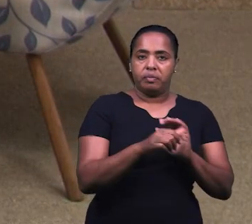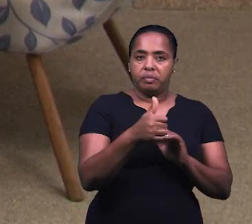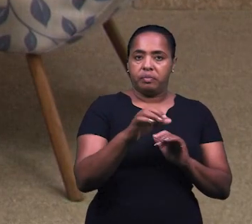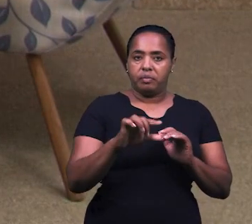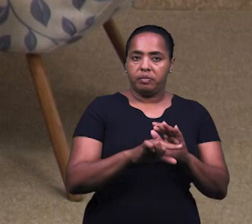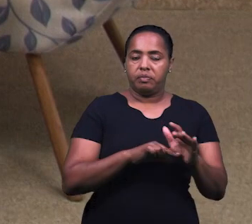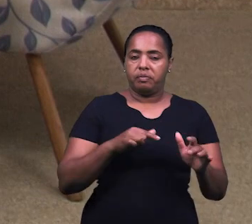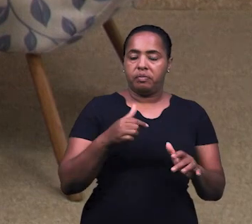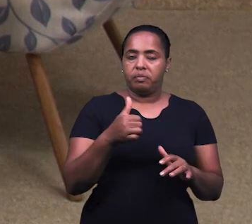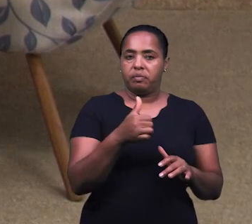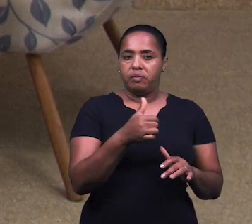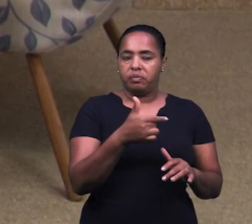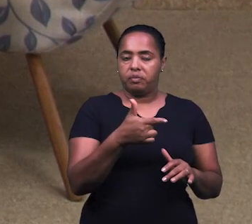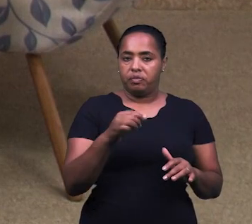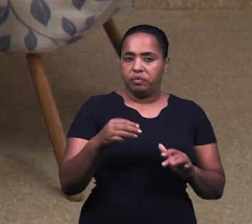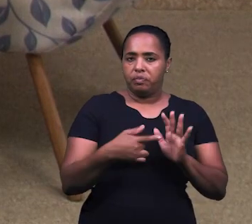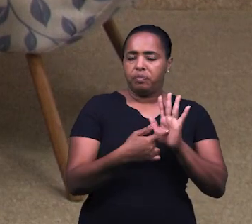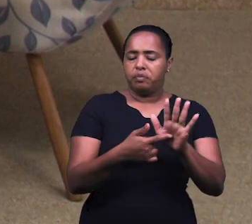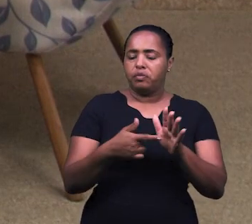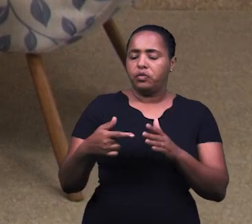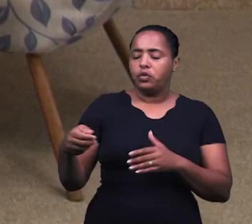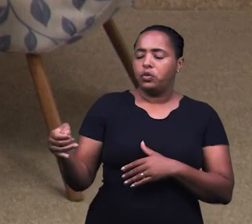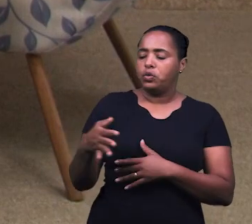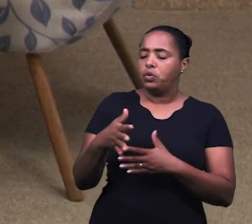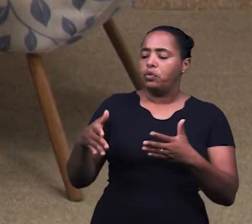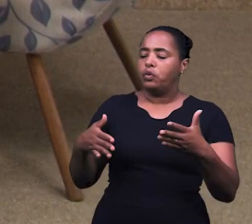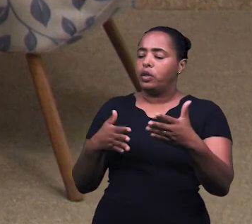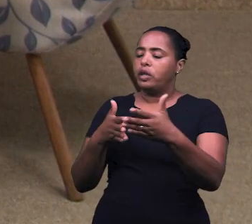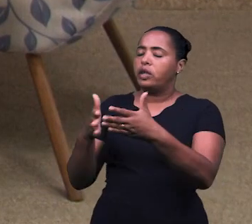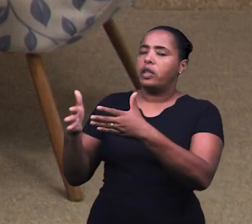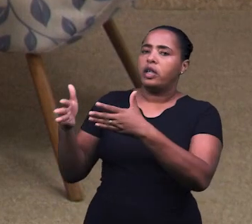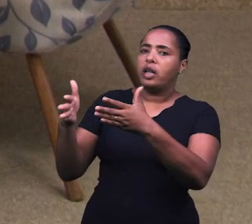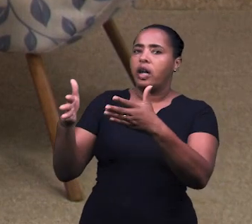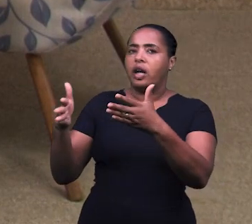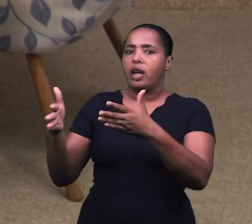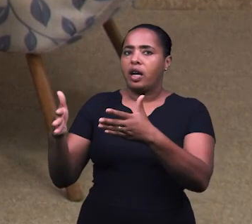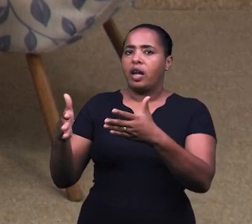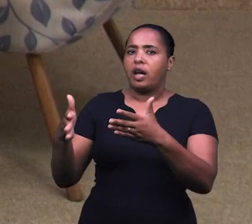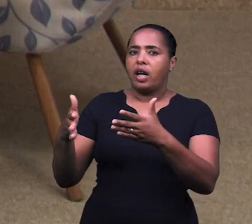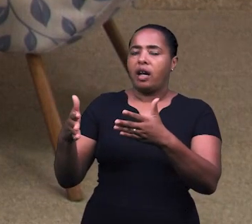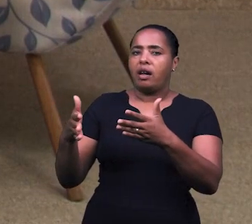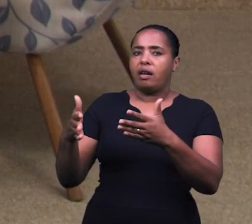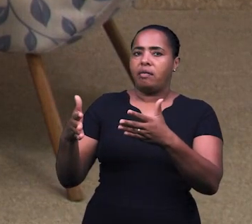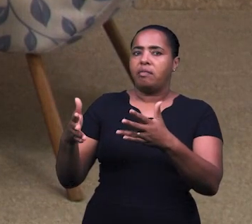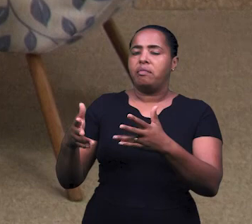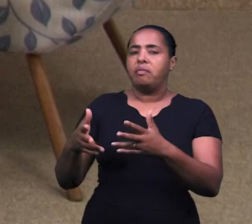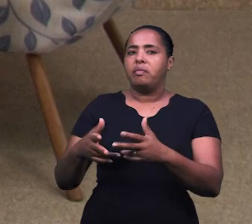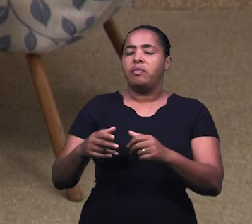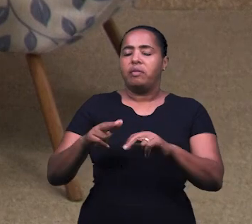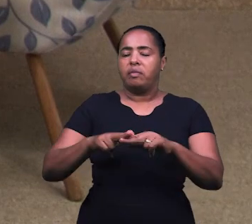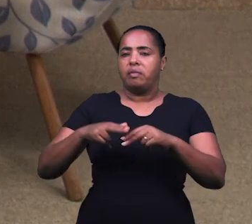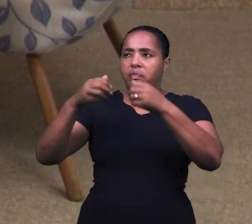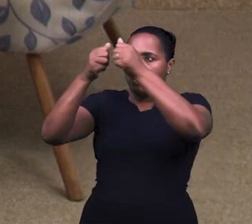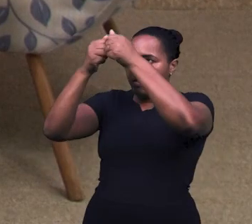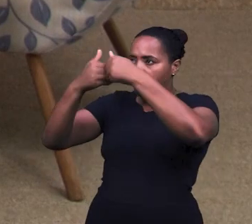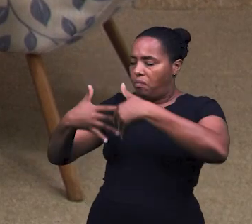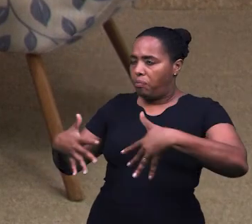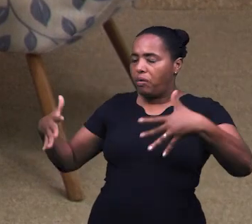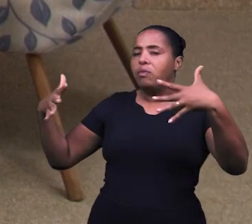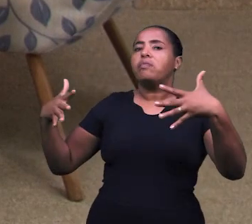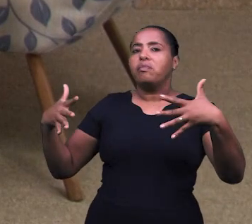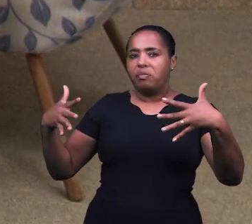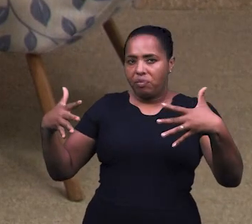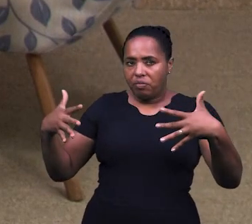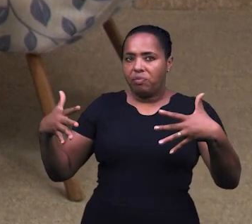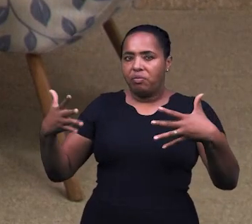versículo 20, que diz assim que pelo novo e vivo caminho, ele nos consagrou pelo véu, isto é, pela sua carne. Louvado seja o